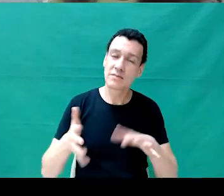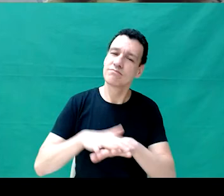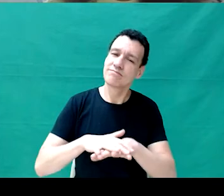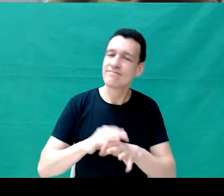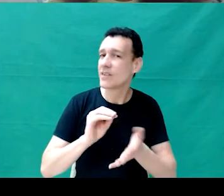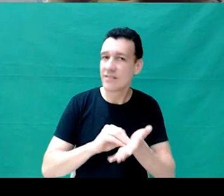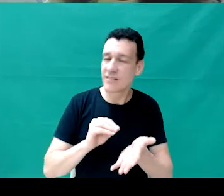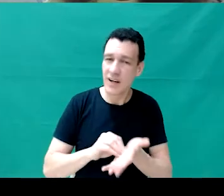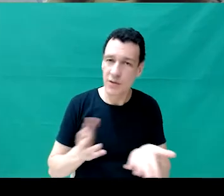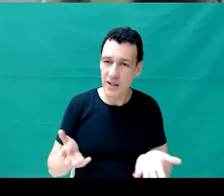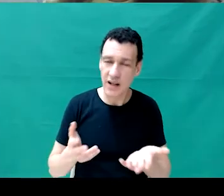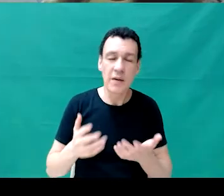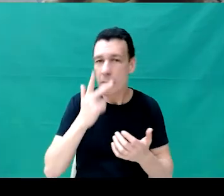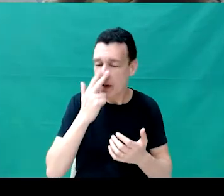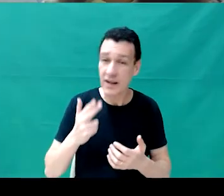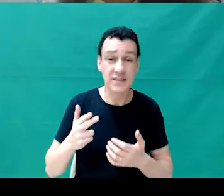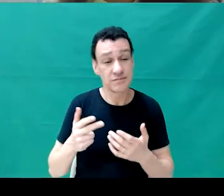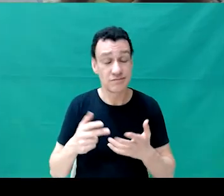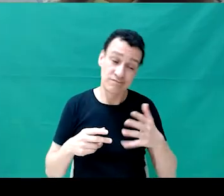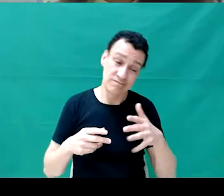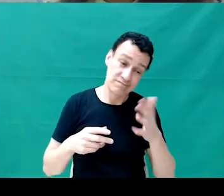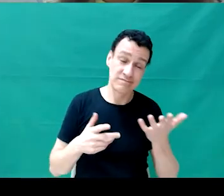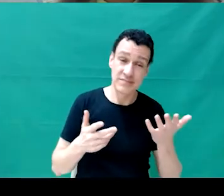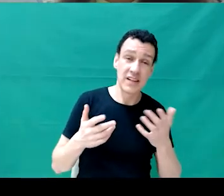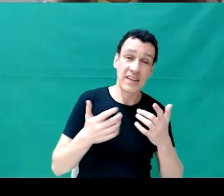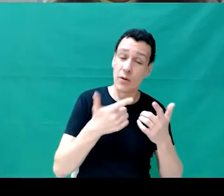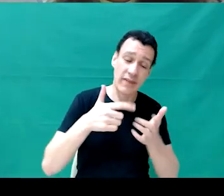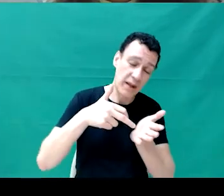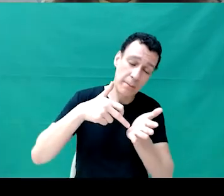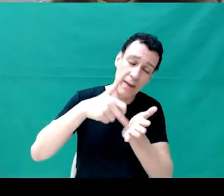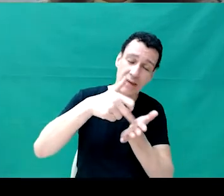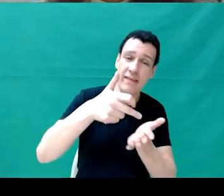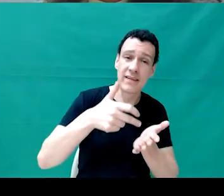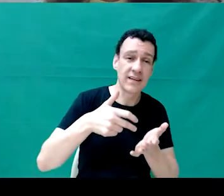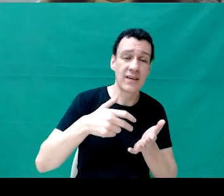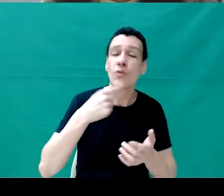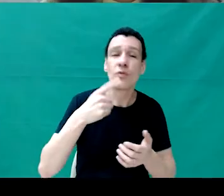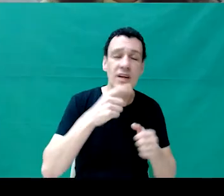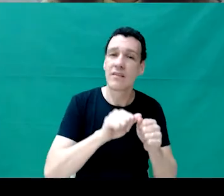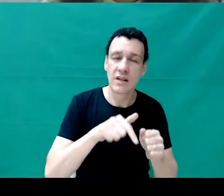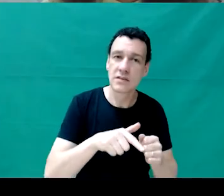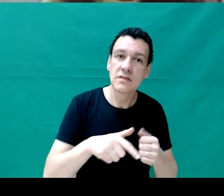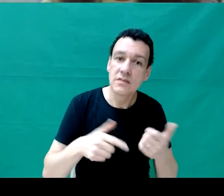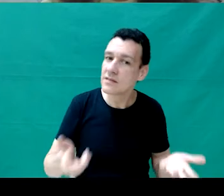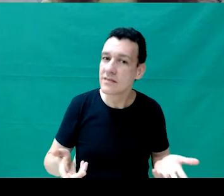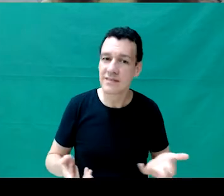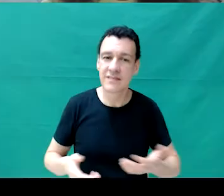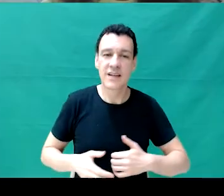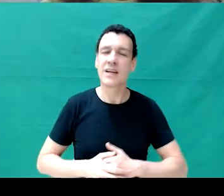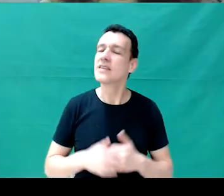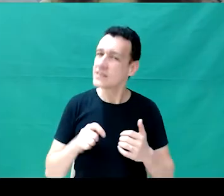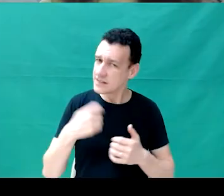em relação a falas capacitistas? A gente precisa pensar. Em Terra de Cego, quem tem um olho é